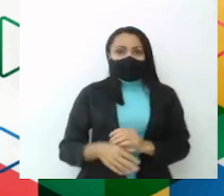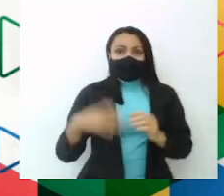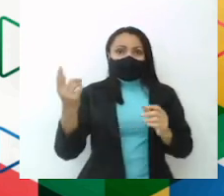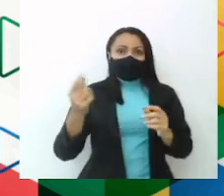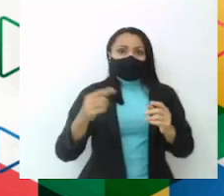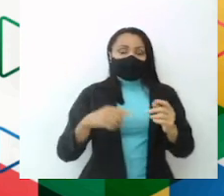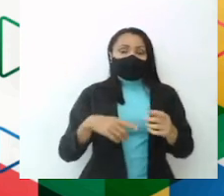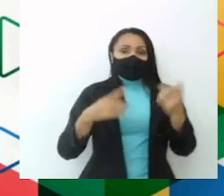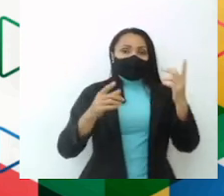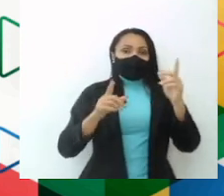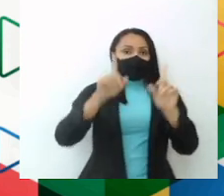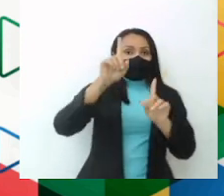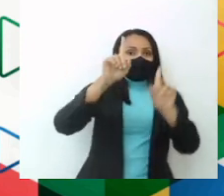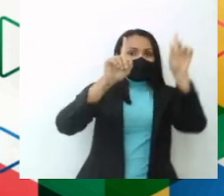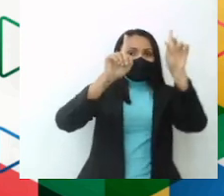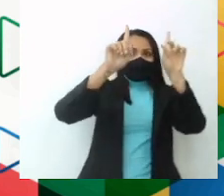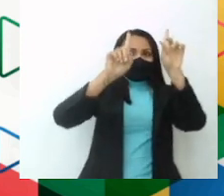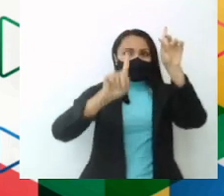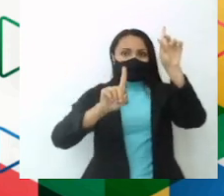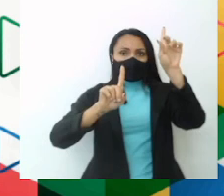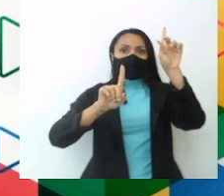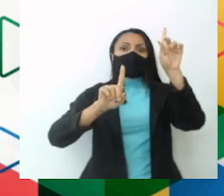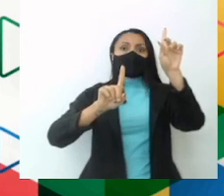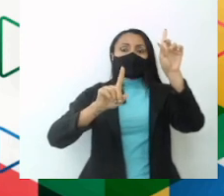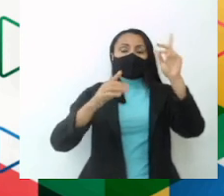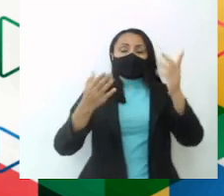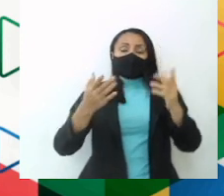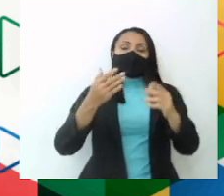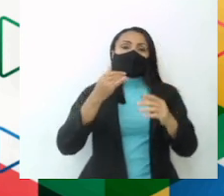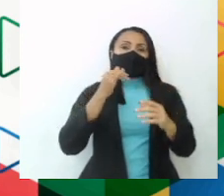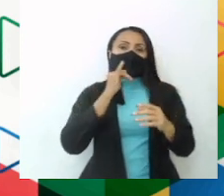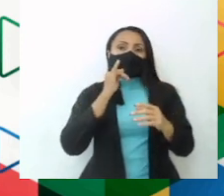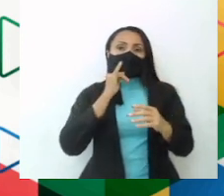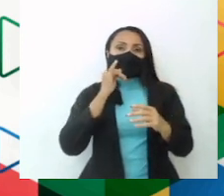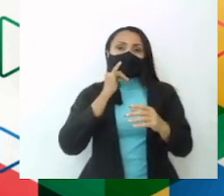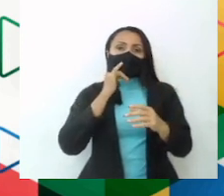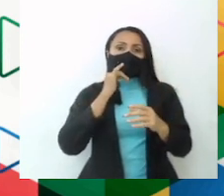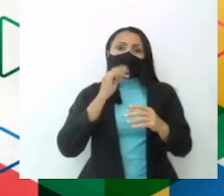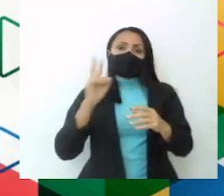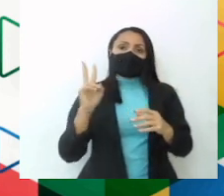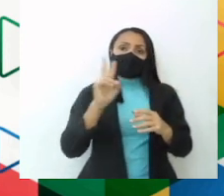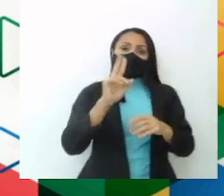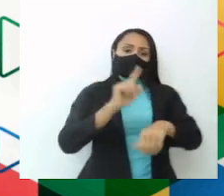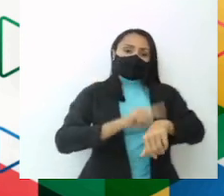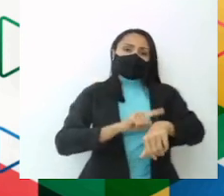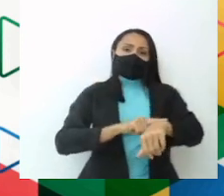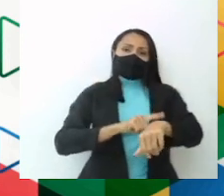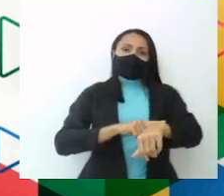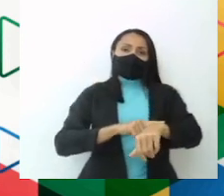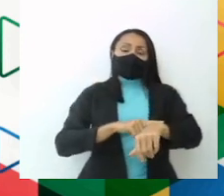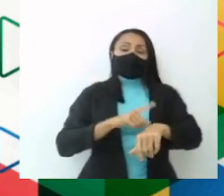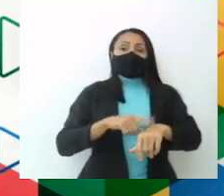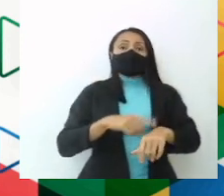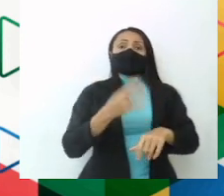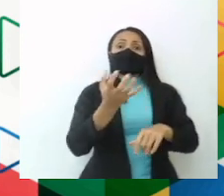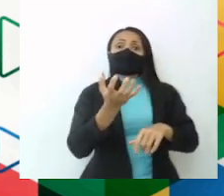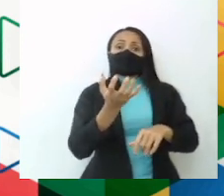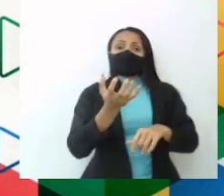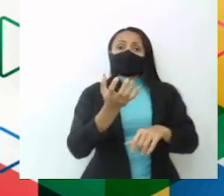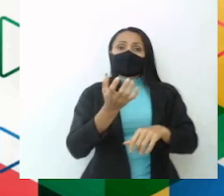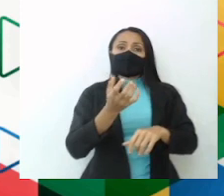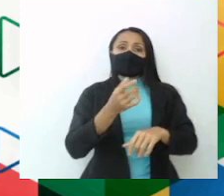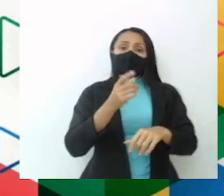cresce, a outra diminui. Que é o caso, por exemplo, da velocidade e tempo. Se você quer diminuir o tempo de